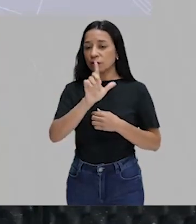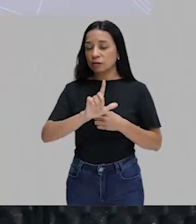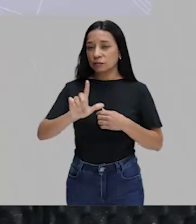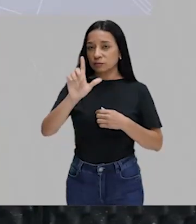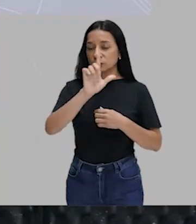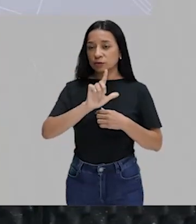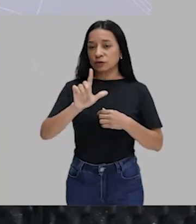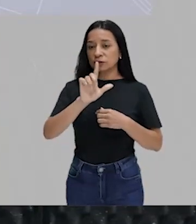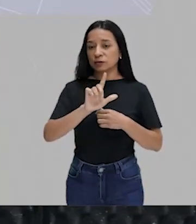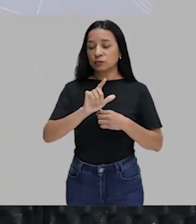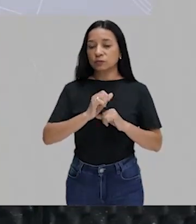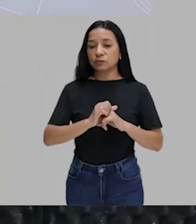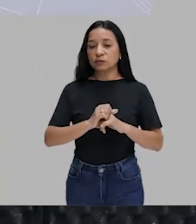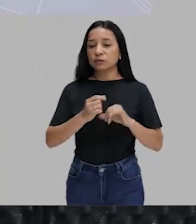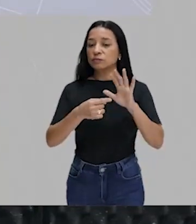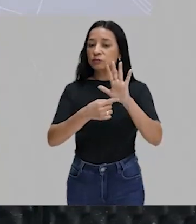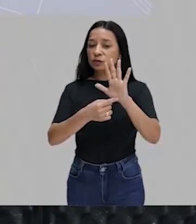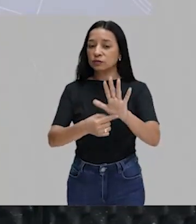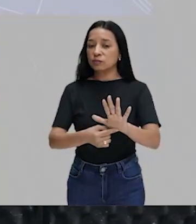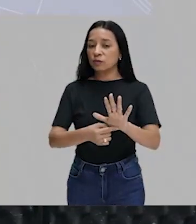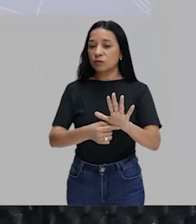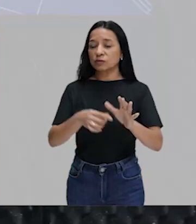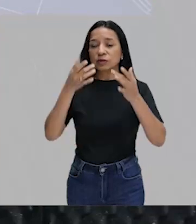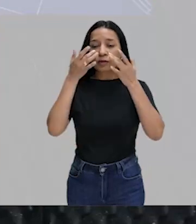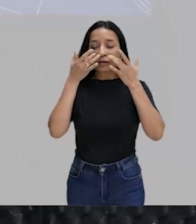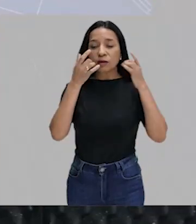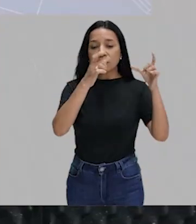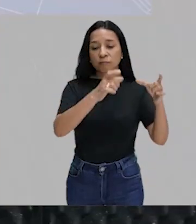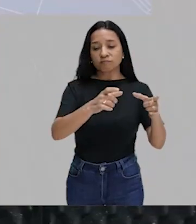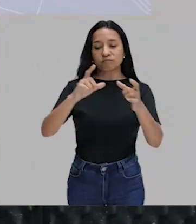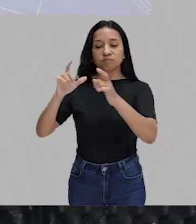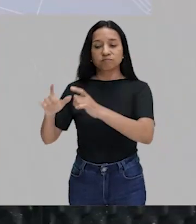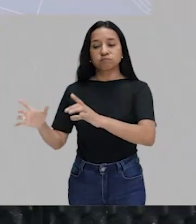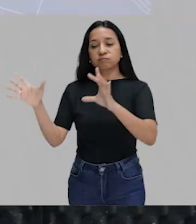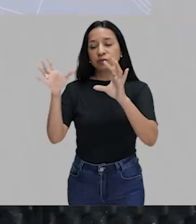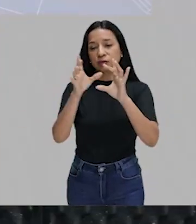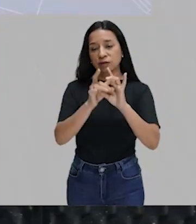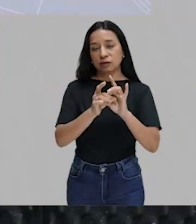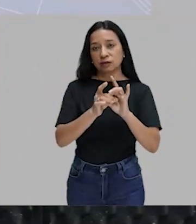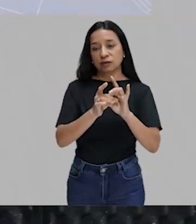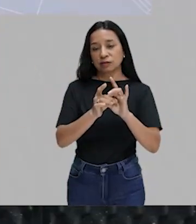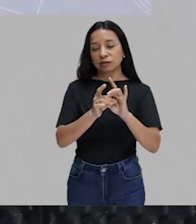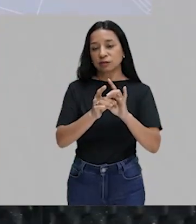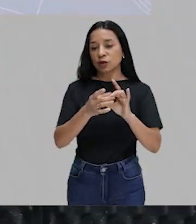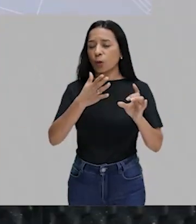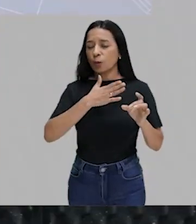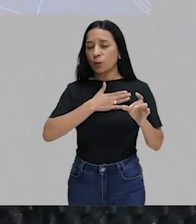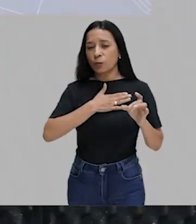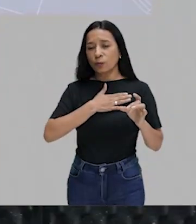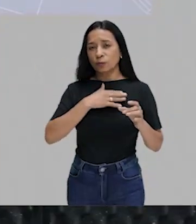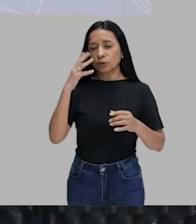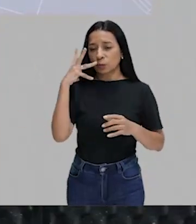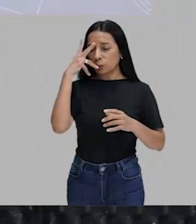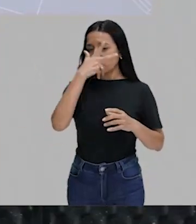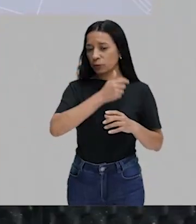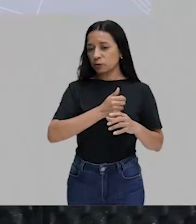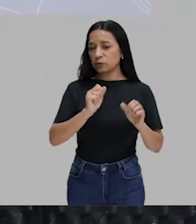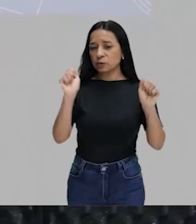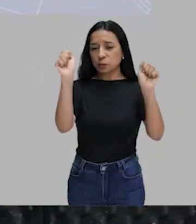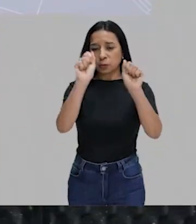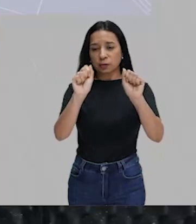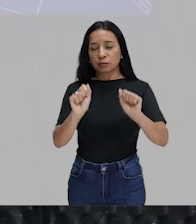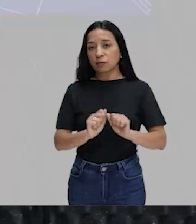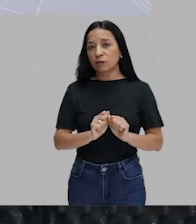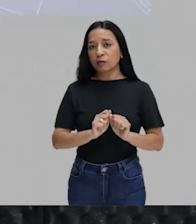que prega a arte pela arte, o culto ao belo, a forma, sem aquela preocupação